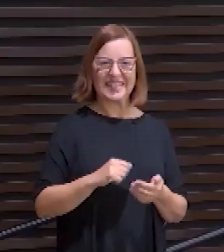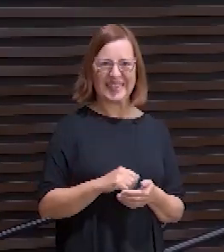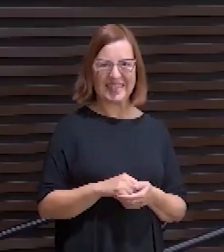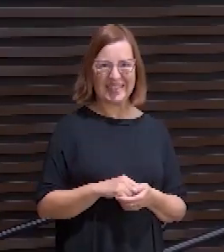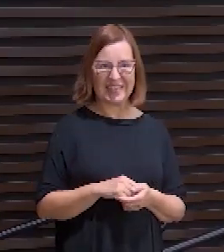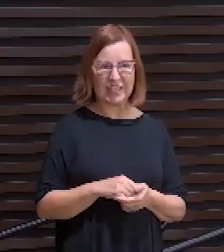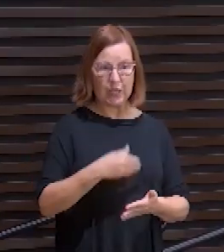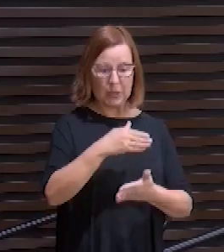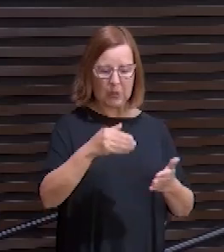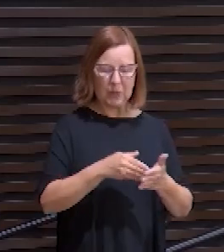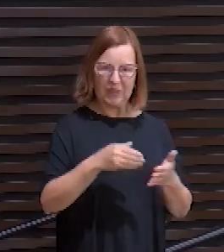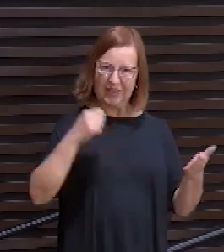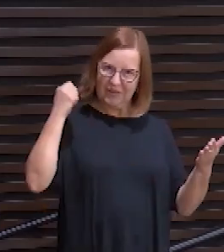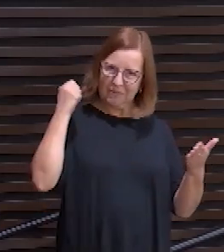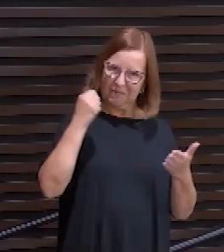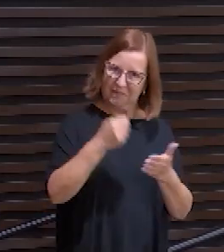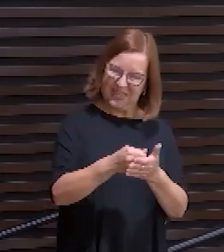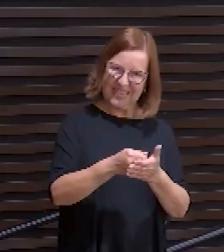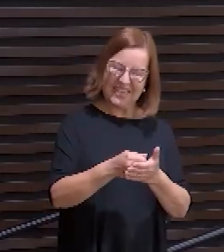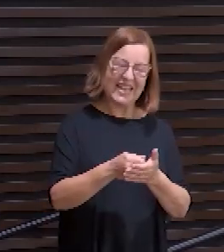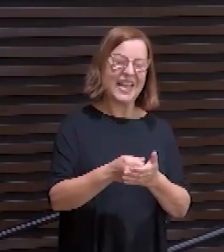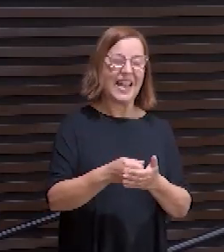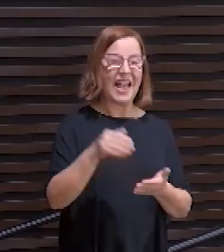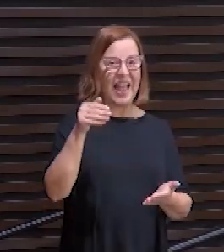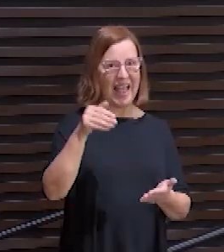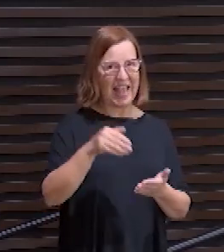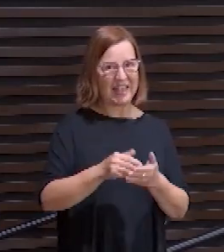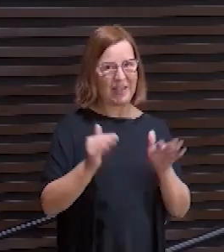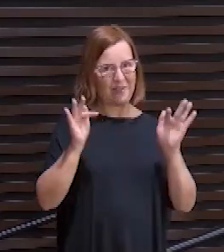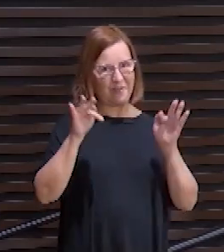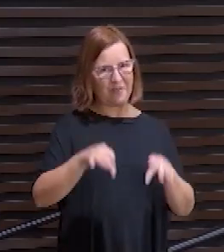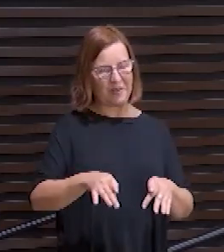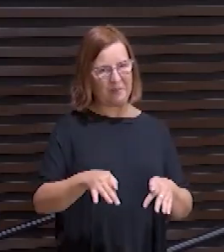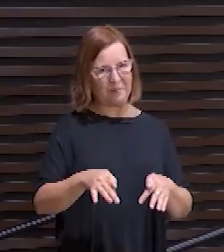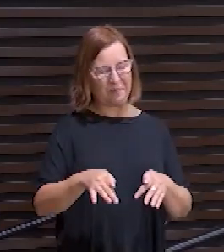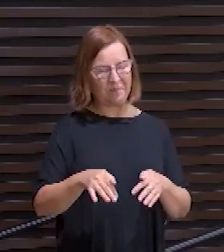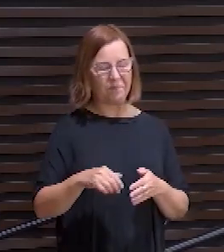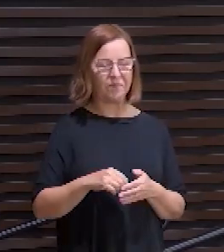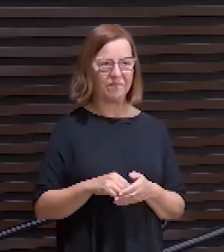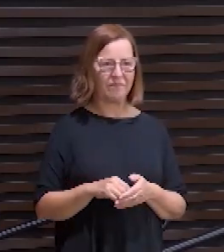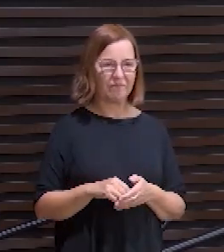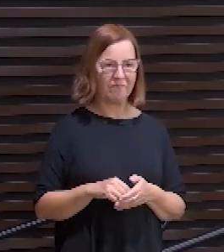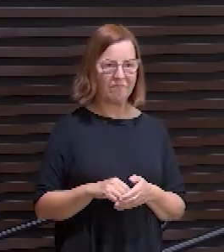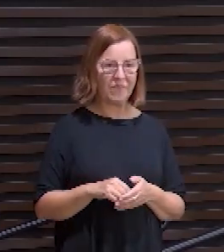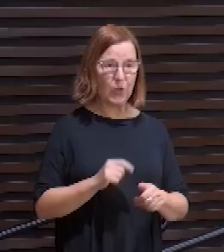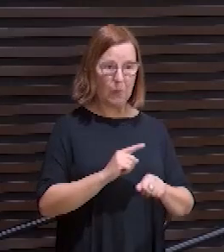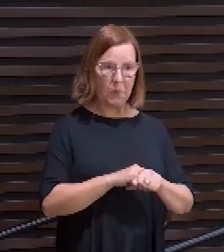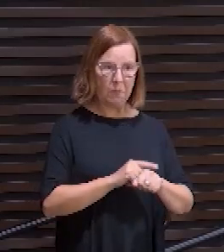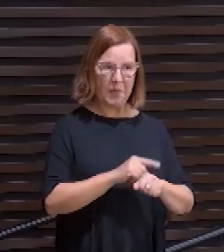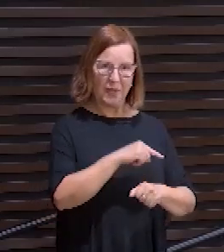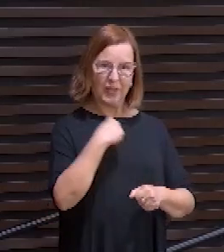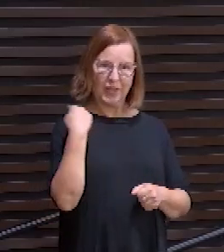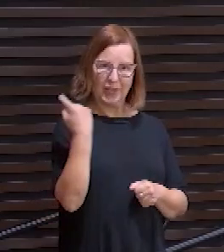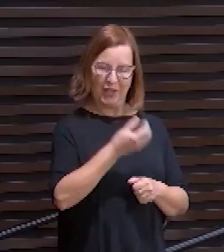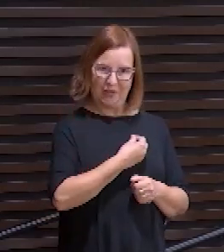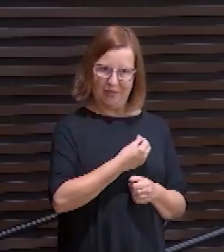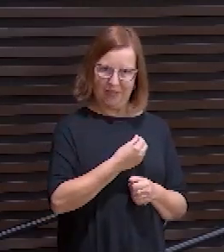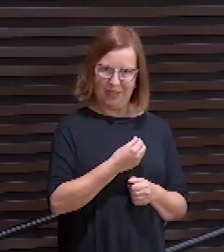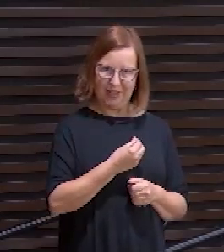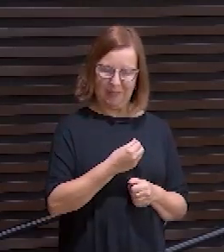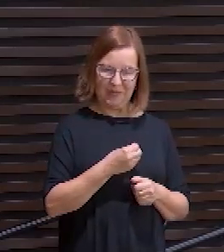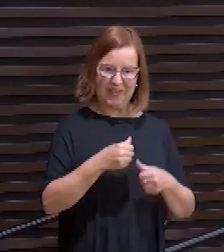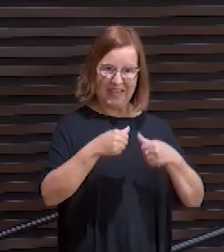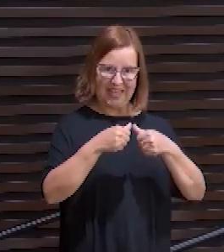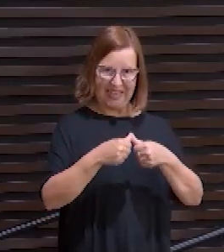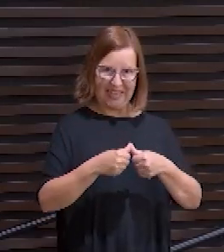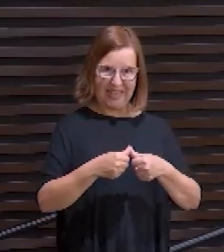Tudo se cumprirá até o fim. E o estágio da história humana em que nós estamos é este estágio dos 10 chifres. É